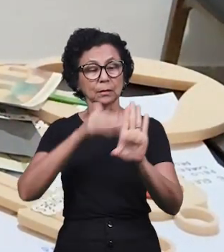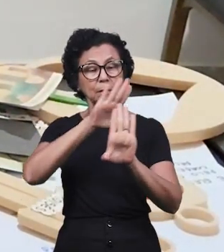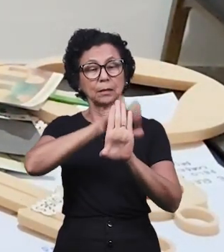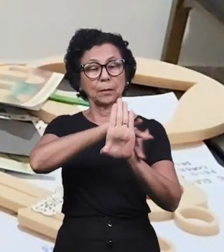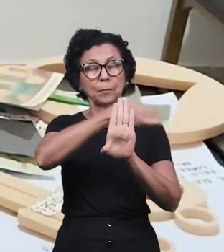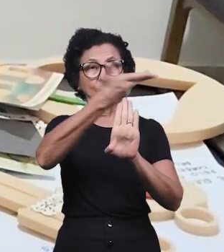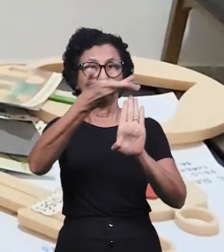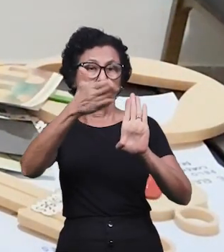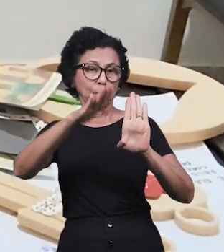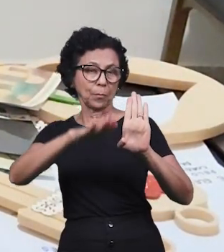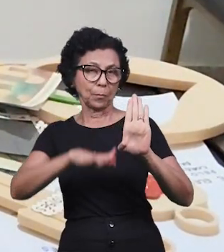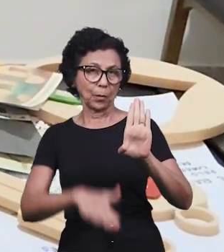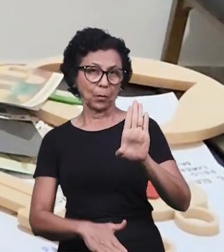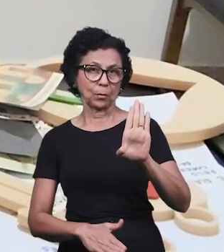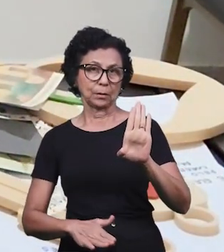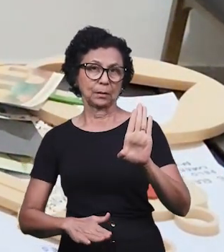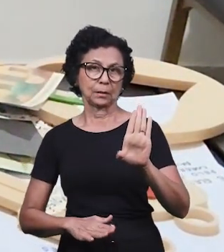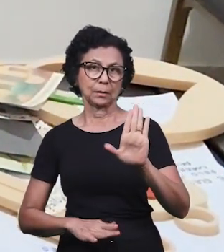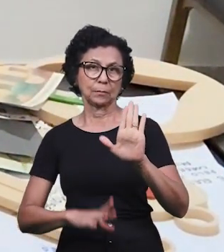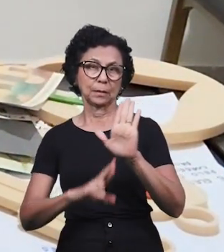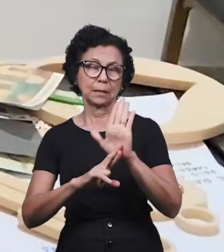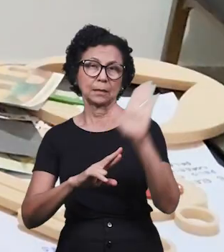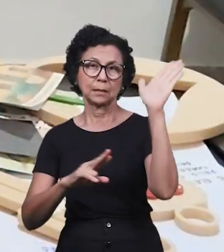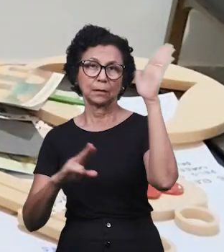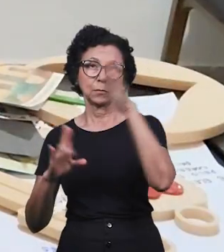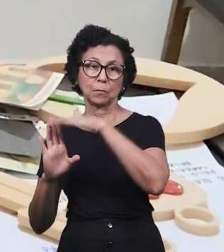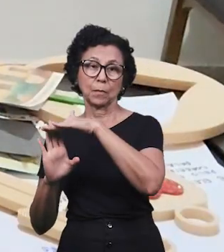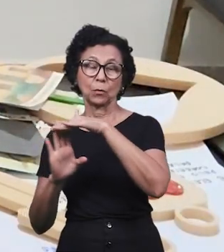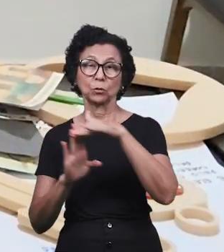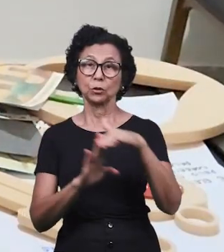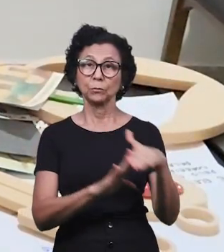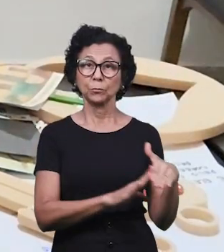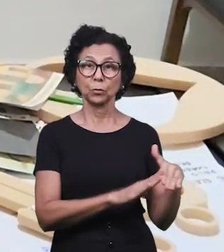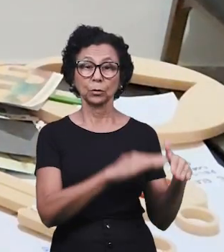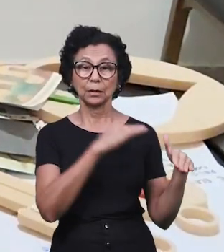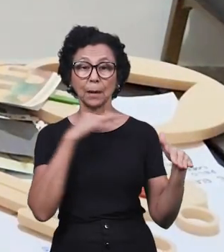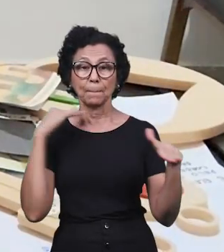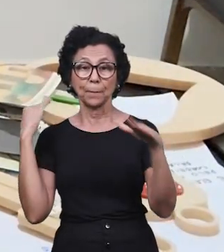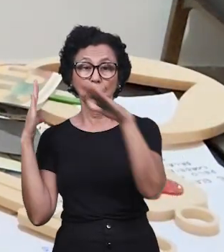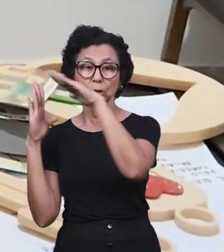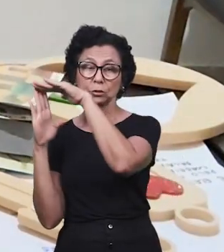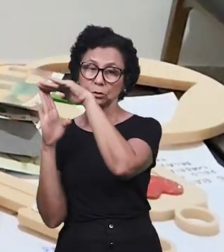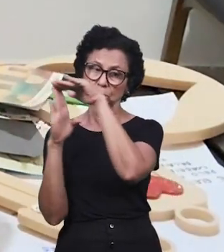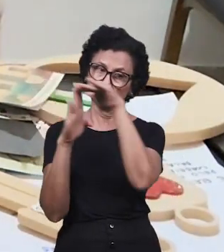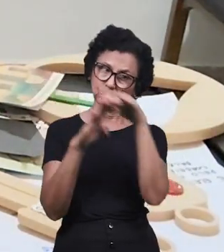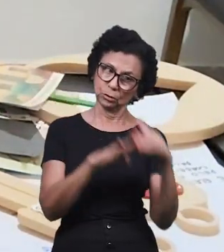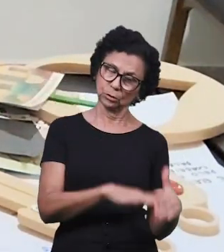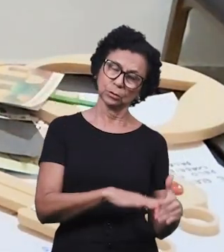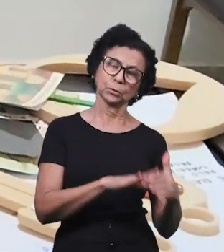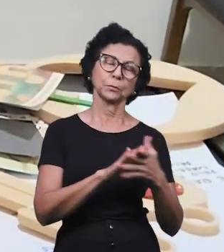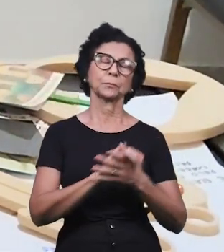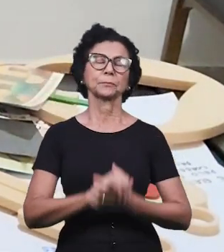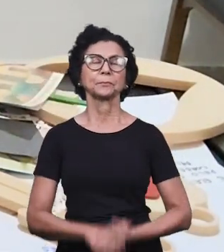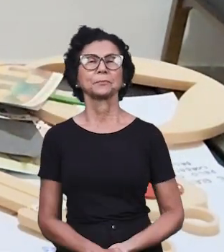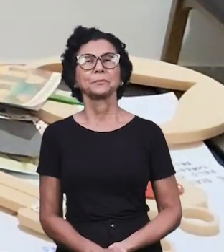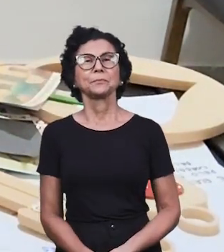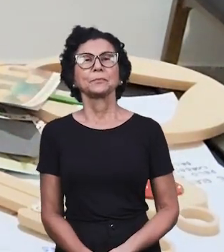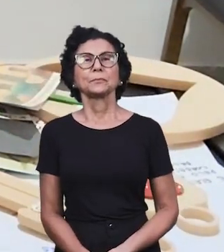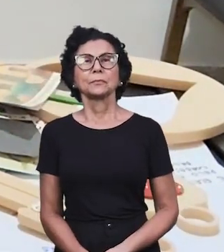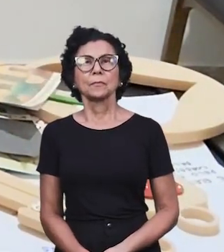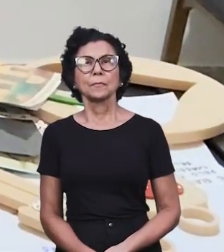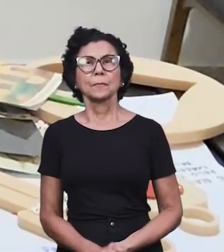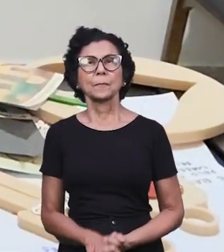o livramento, foi o sinal, o livramento que o Senhor deu para o povo escolhido.